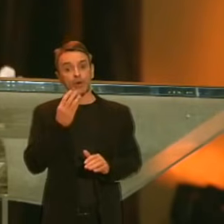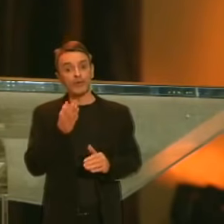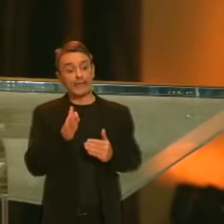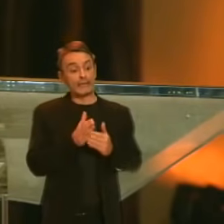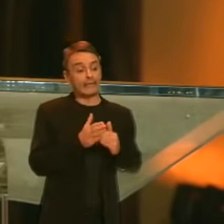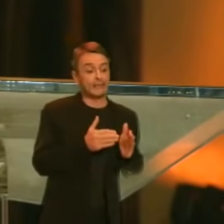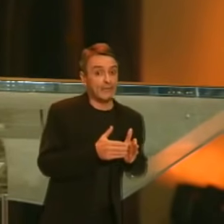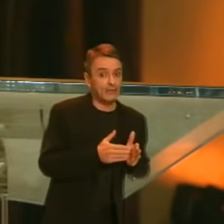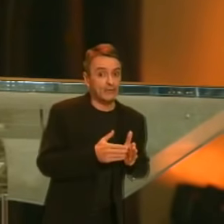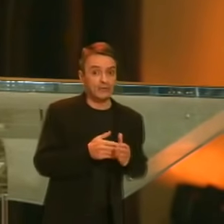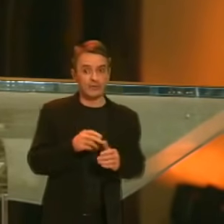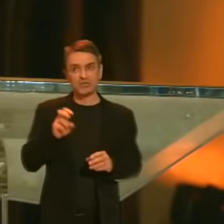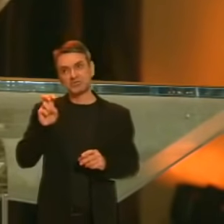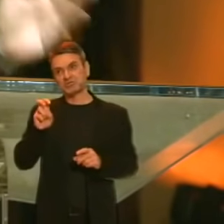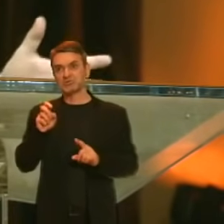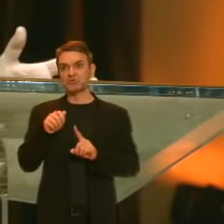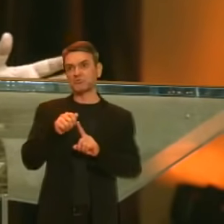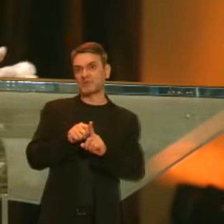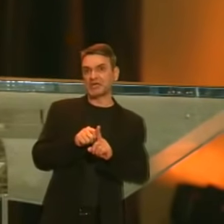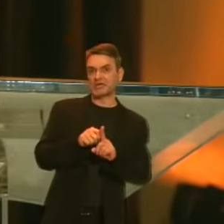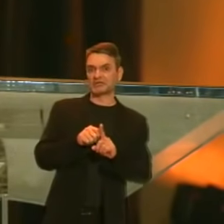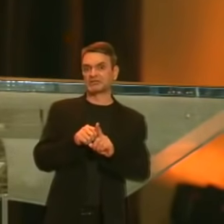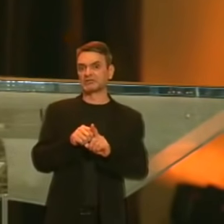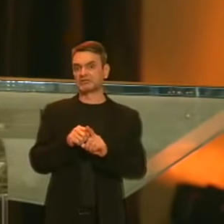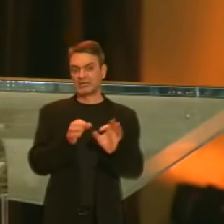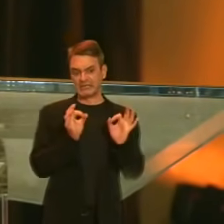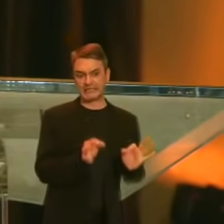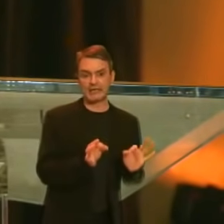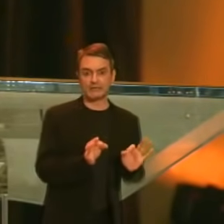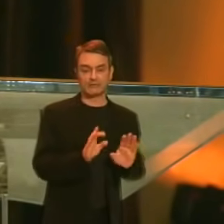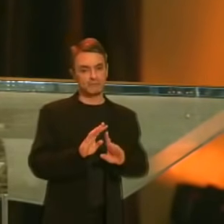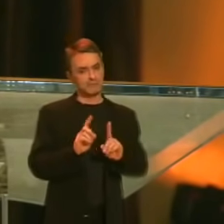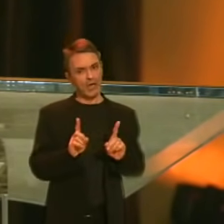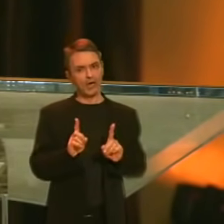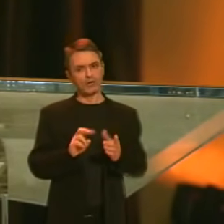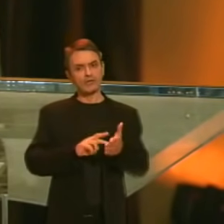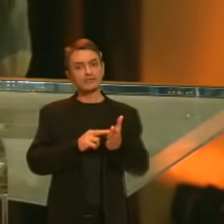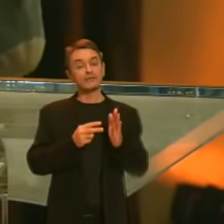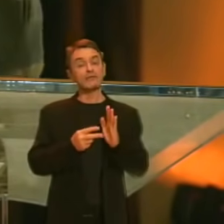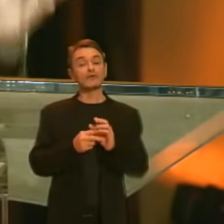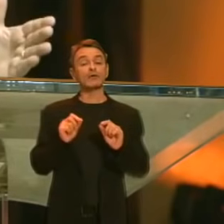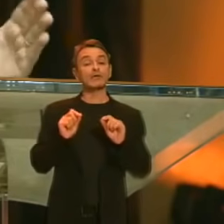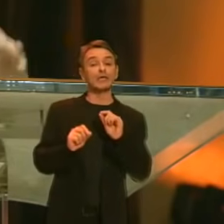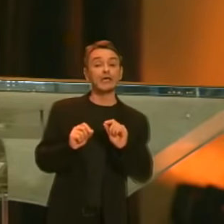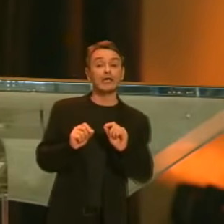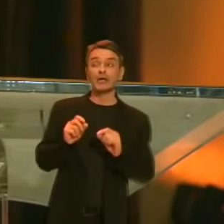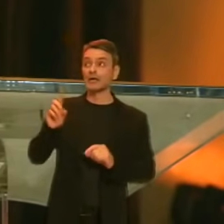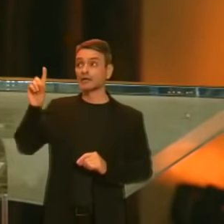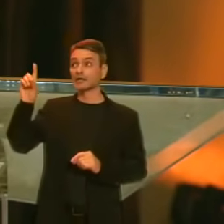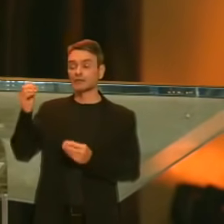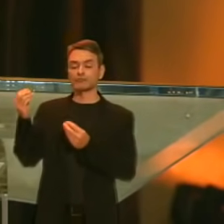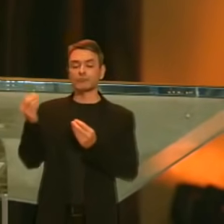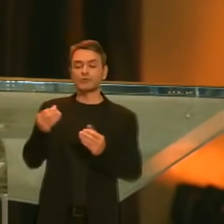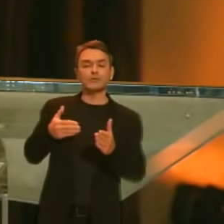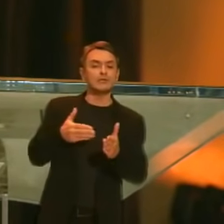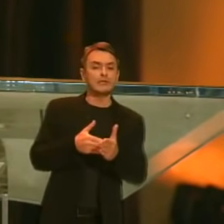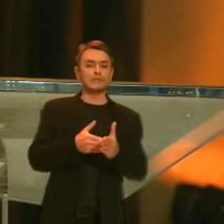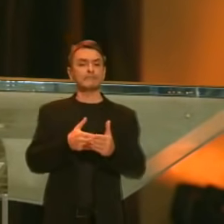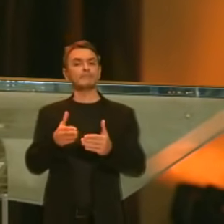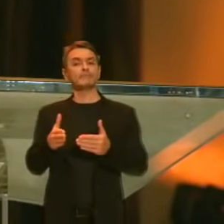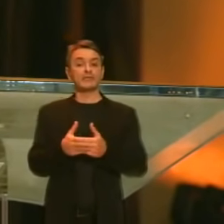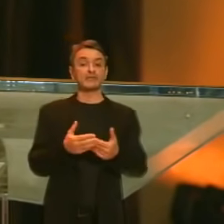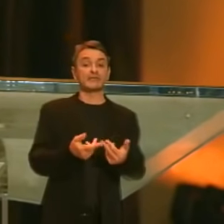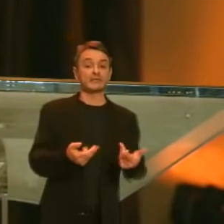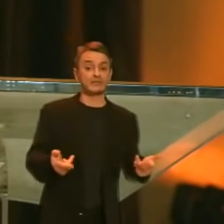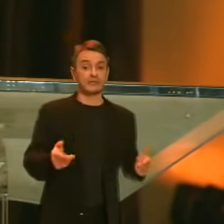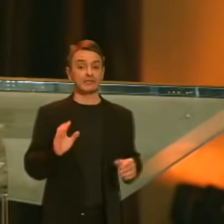5 meses, não significam 5 meses literais, significam apenas que Deus colocou um limite para isso. E o